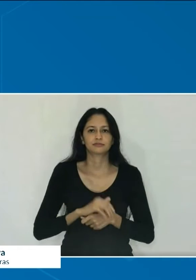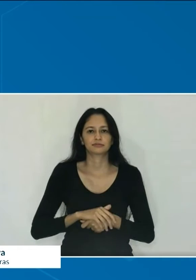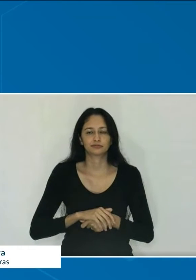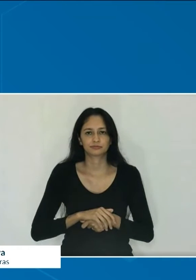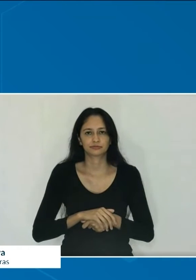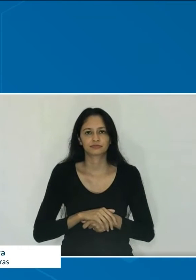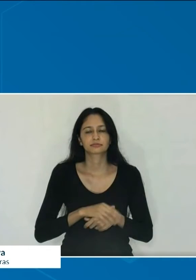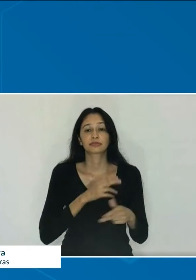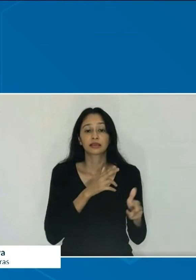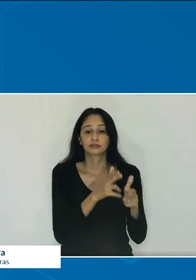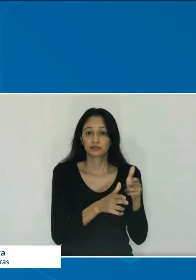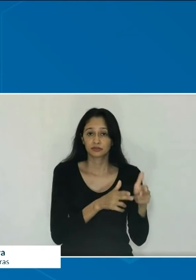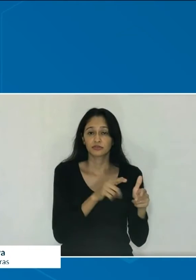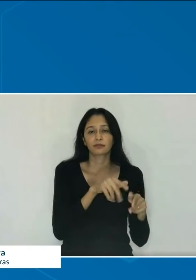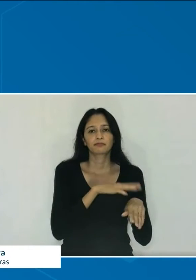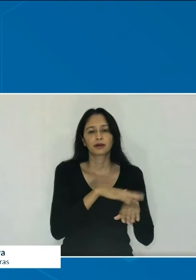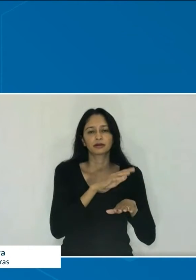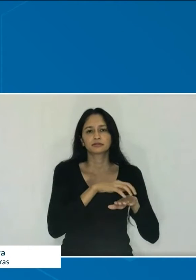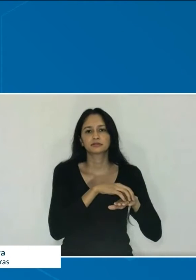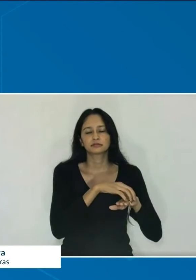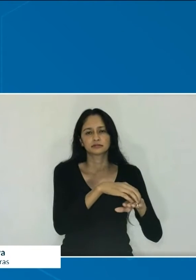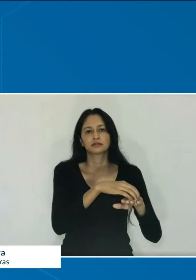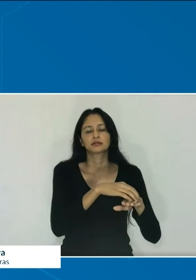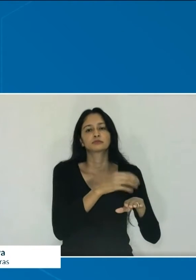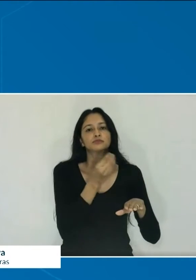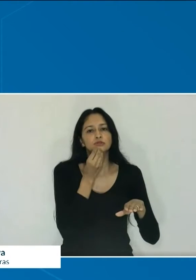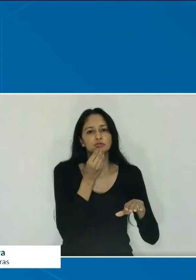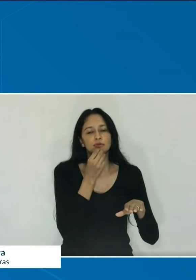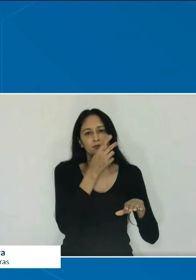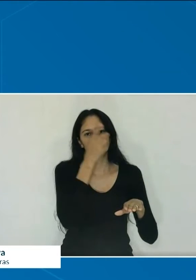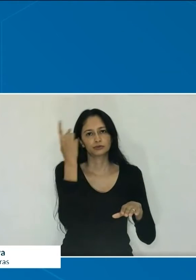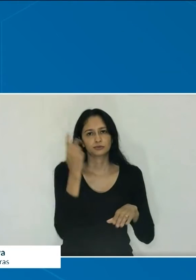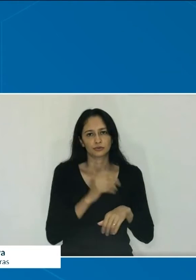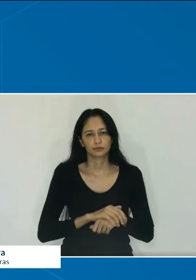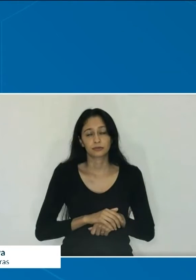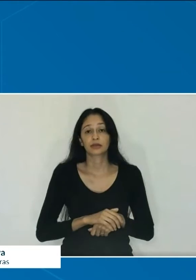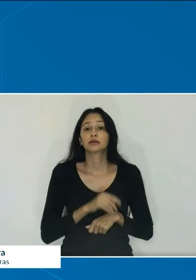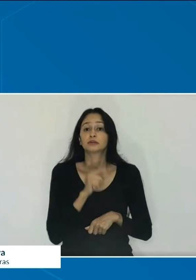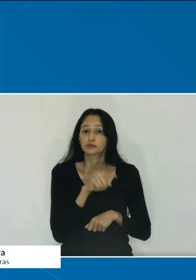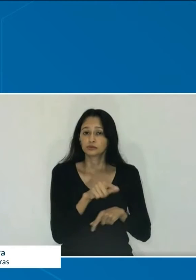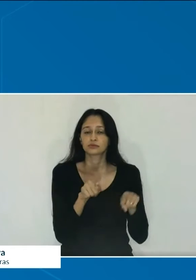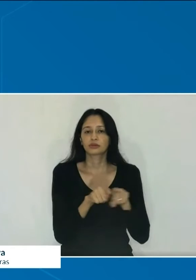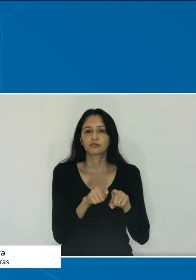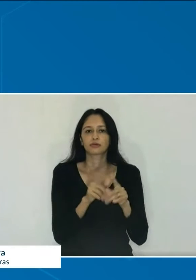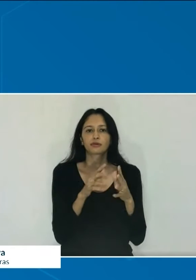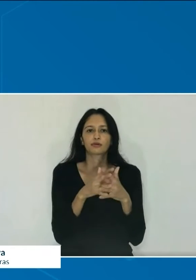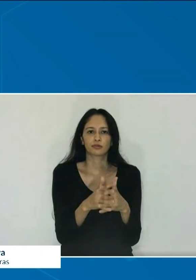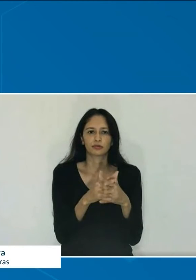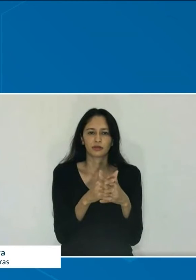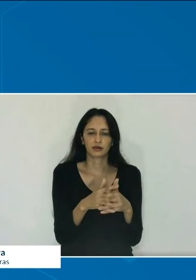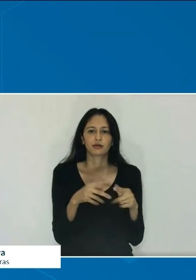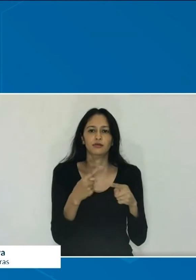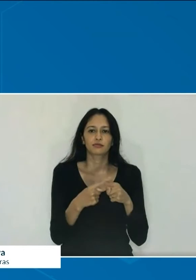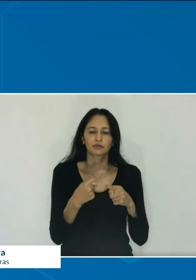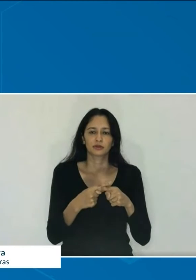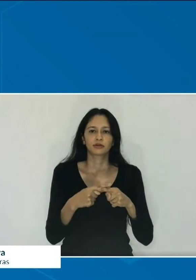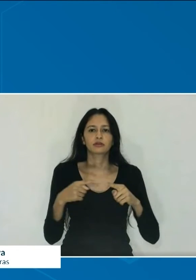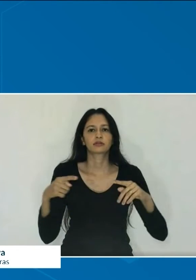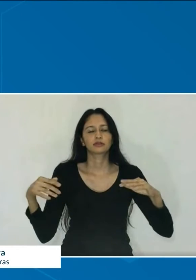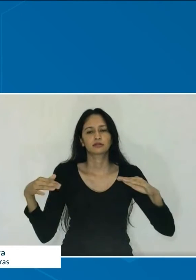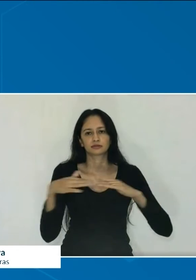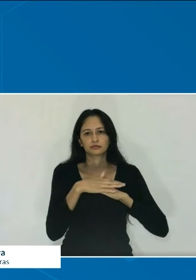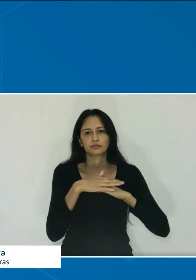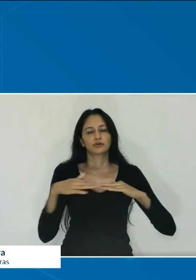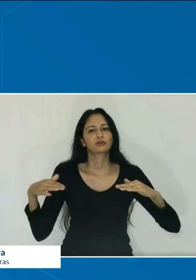ele restringe o uso para transporte de passageiros. Isso também complica também um pouco a questão de que o transporte interestadual fica